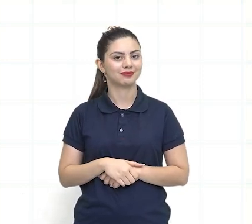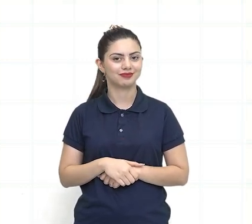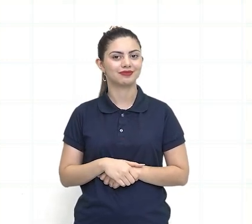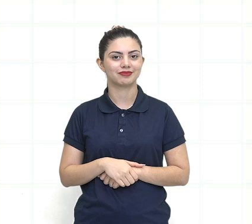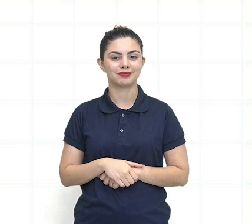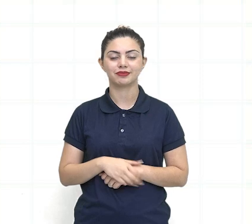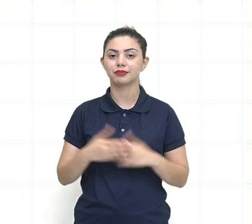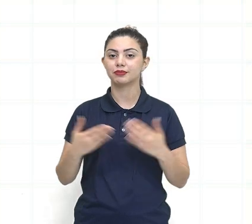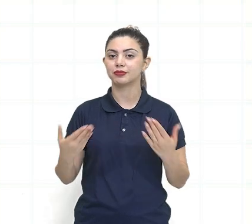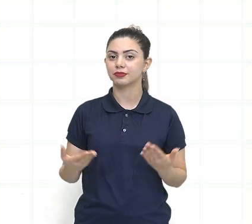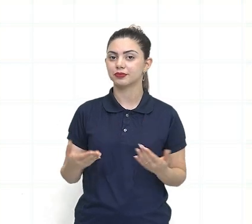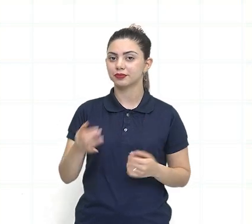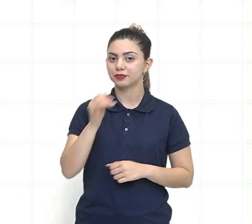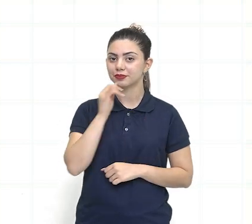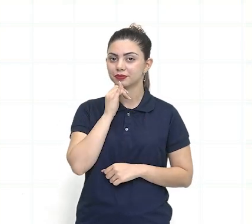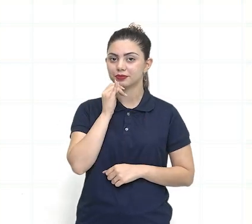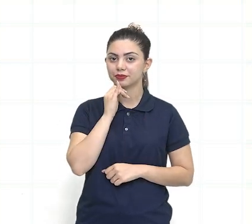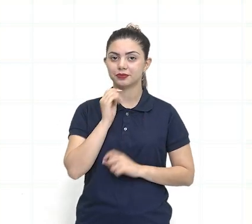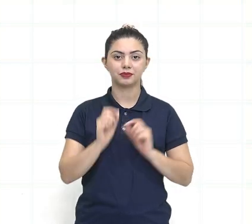Então, nós temos, por exemplo,